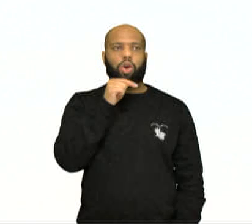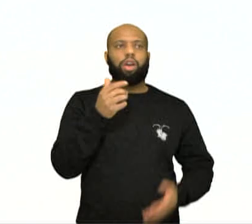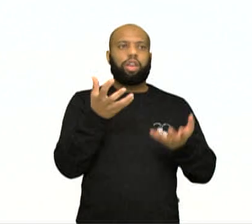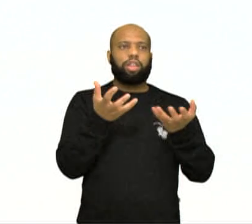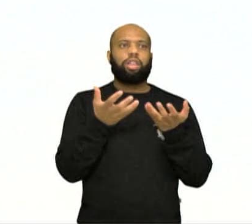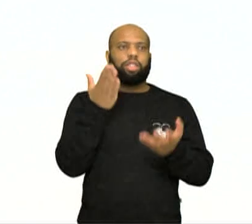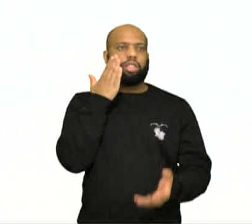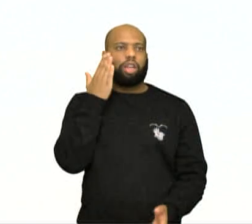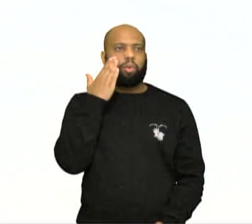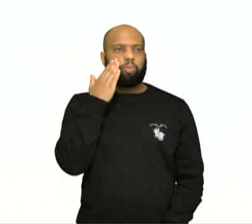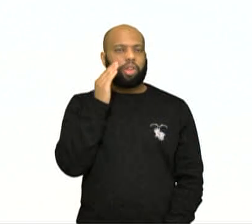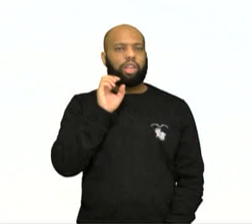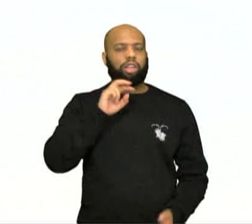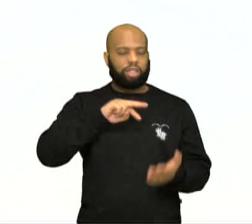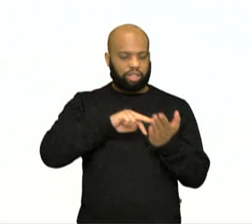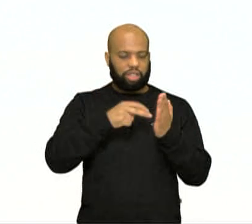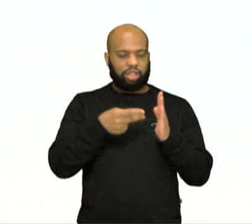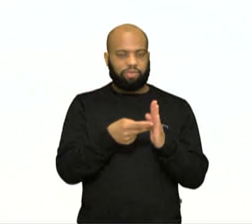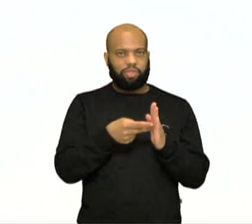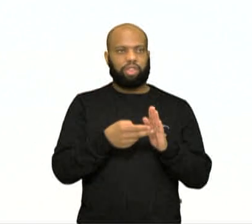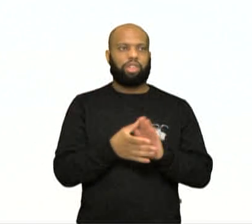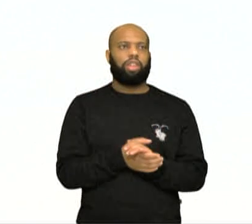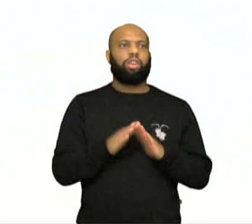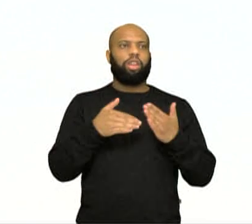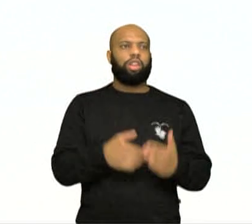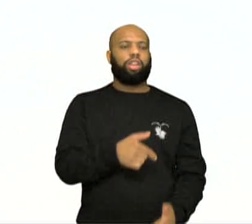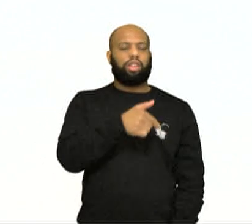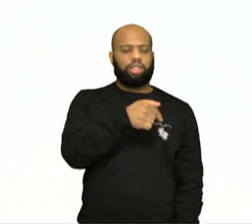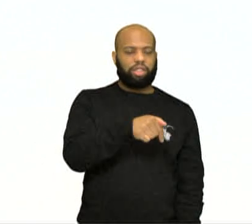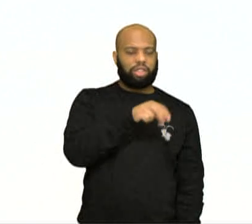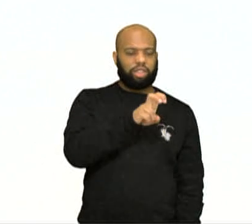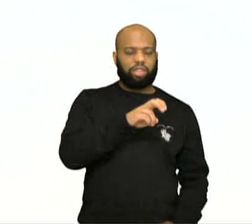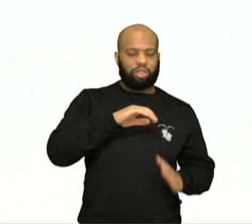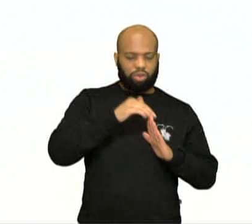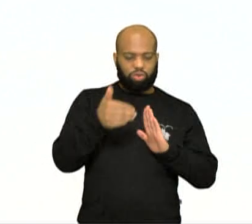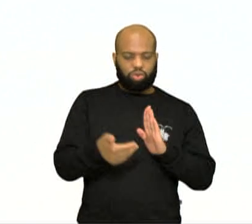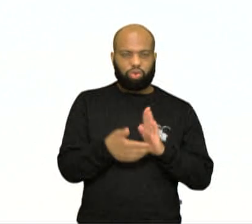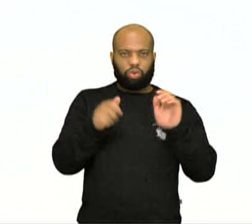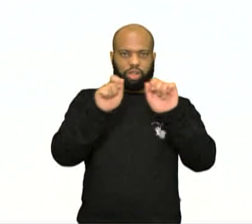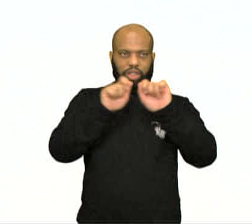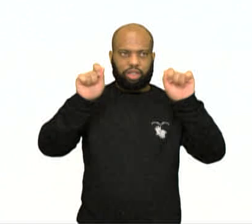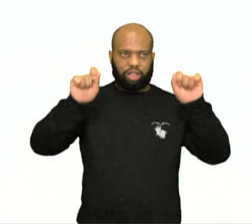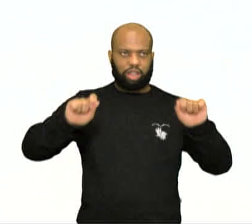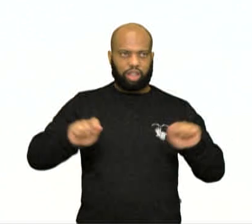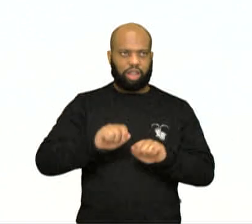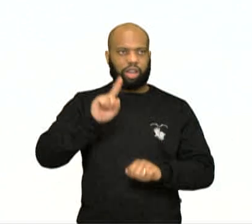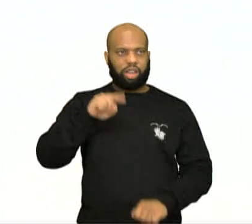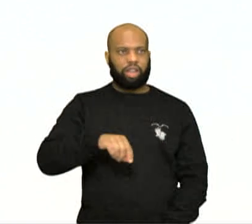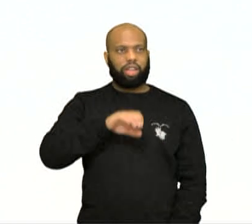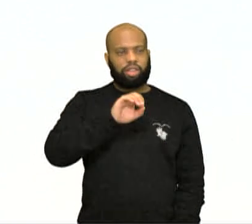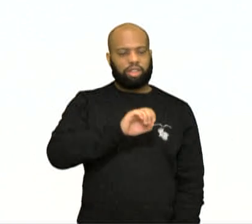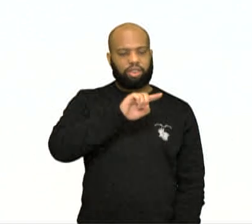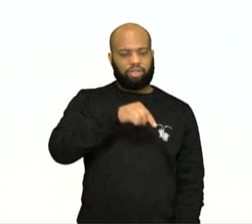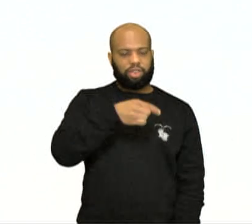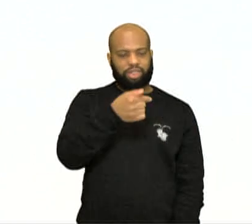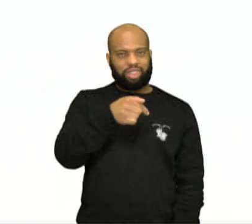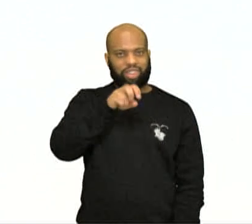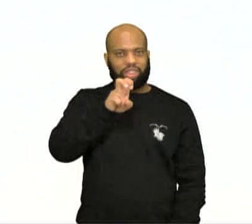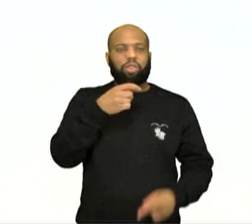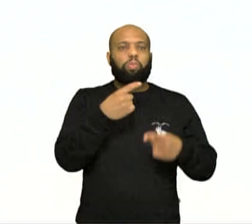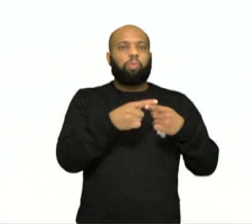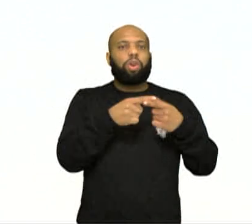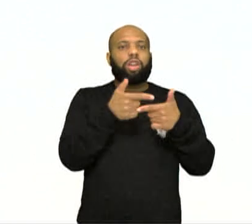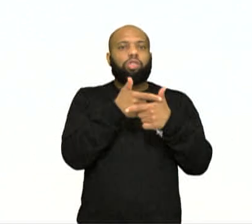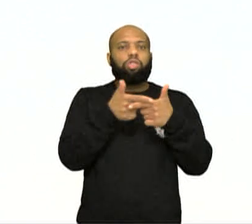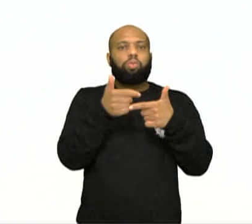saber quanto significa isso. Ou seja, 75% de toda a área, que é 0,75 dividido por 100,